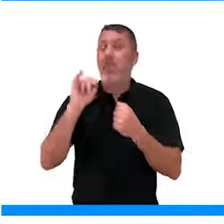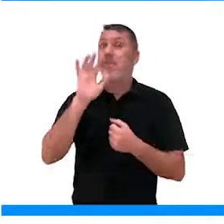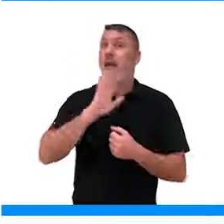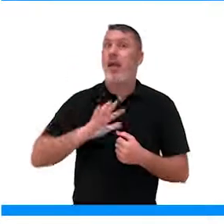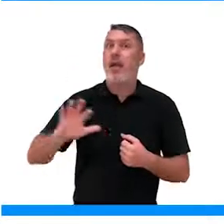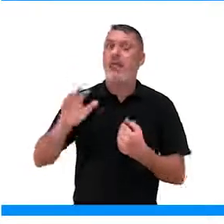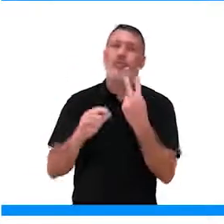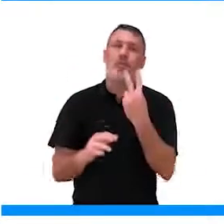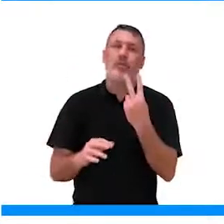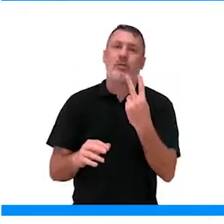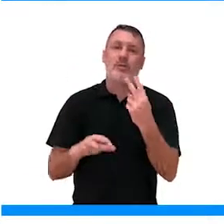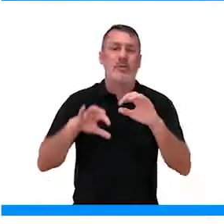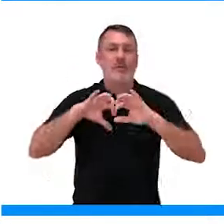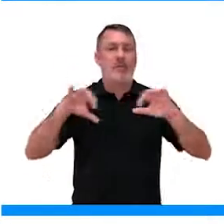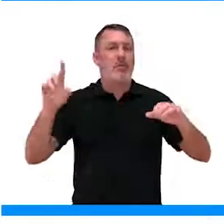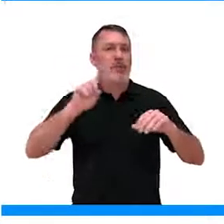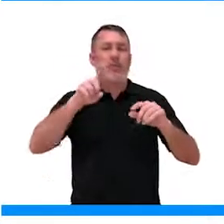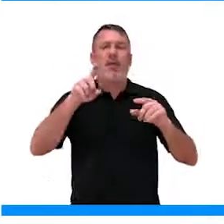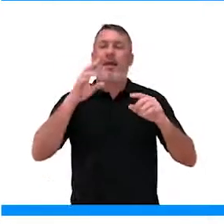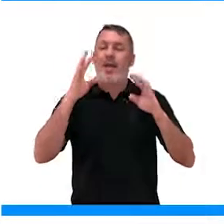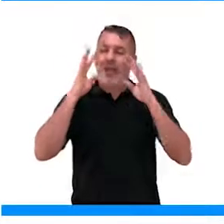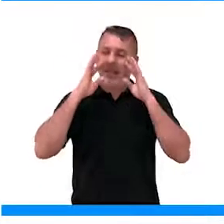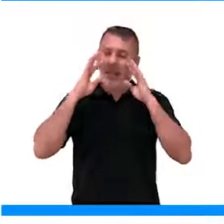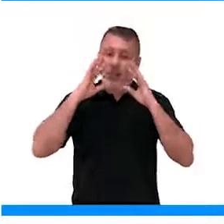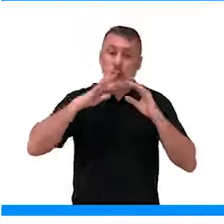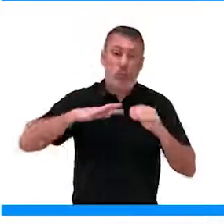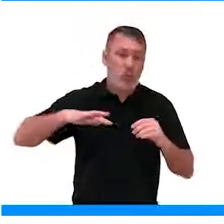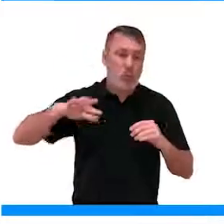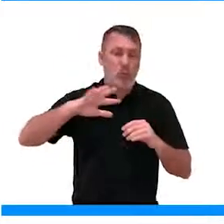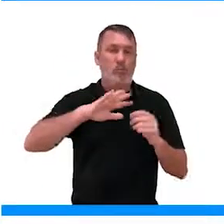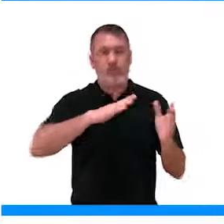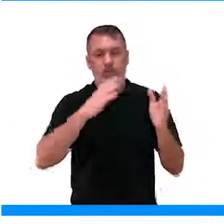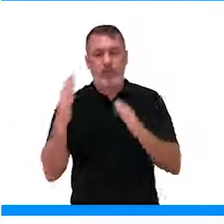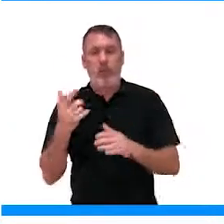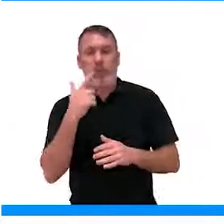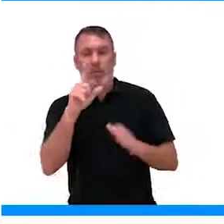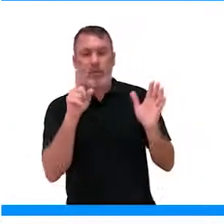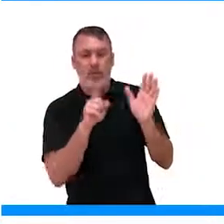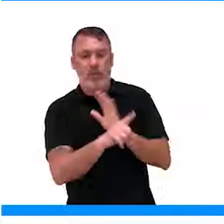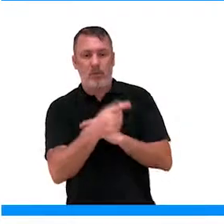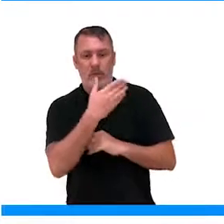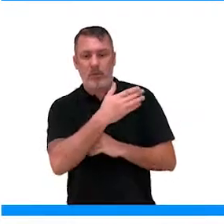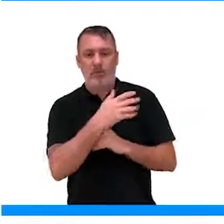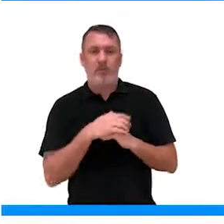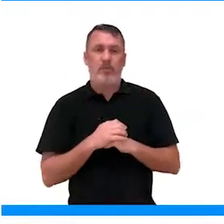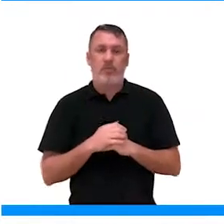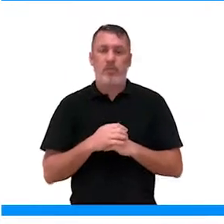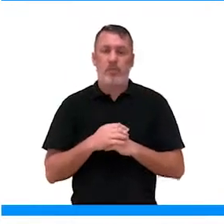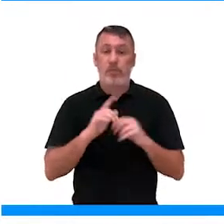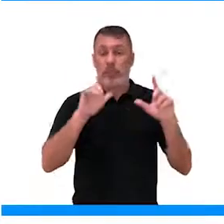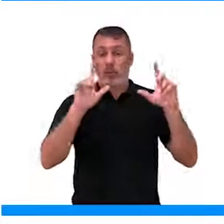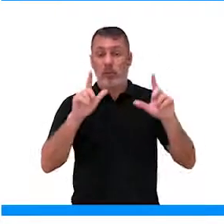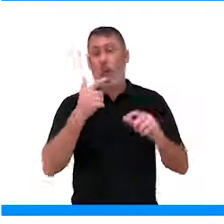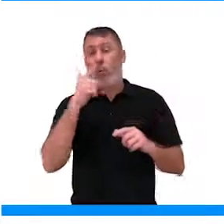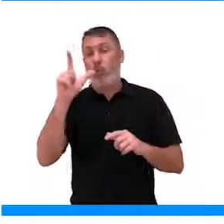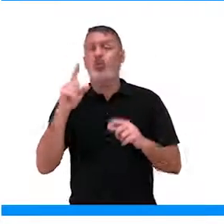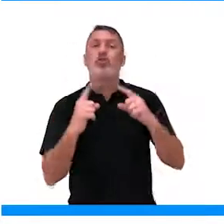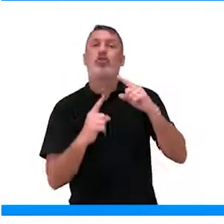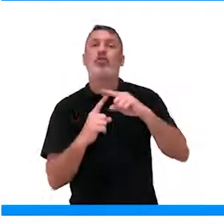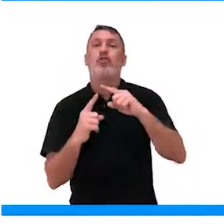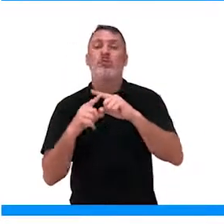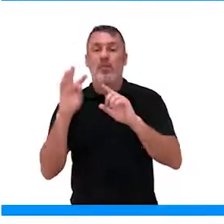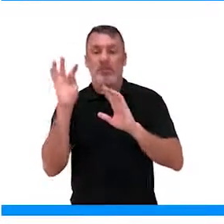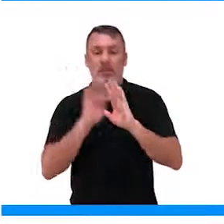não verbal que compõe o sentido. Então, o aluno tem que ficar atento a tudo. Vamos para a próxima, que a gente tem um